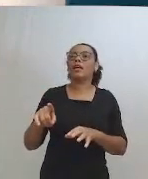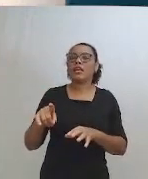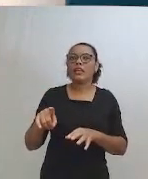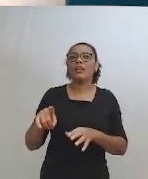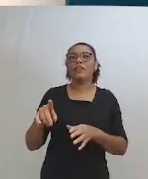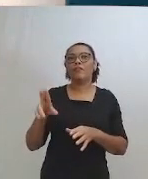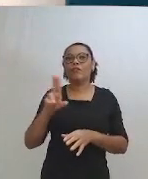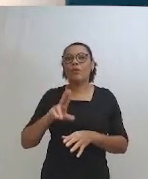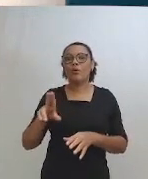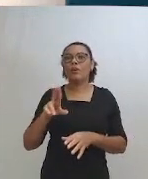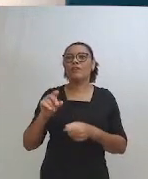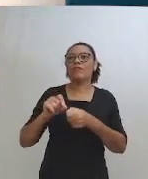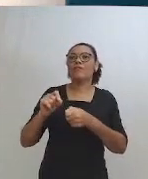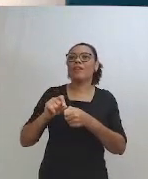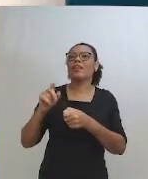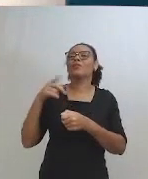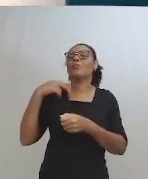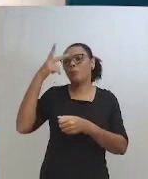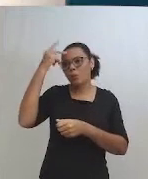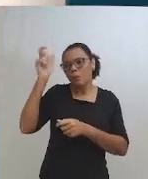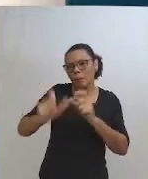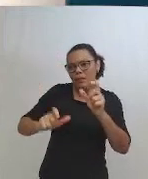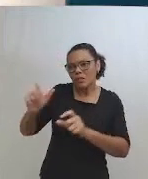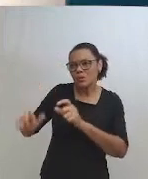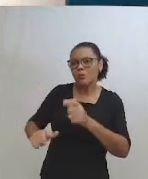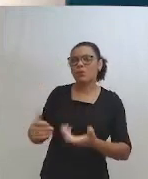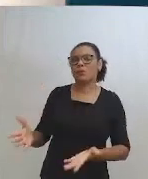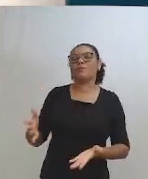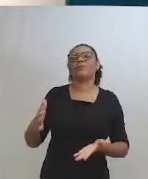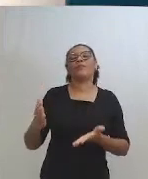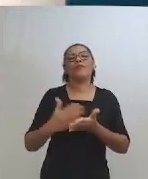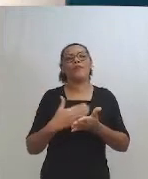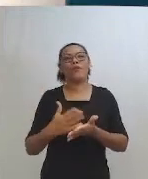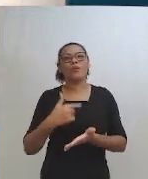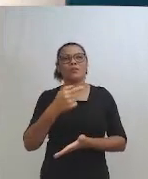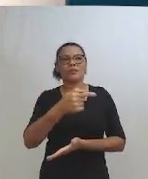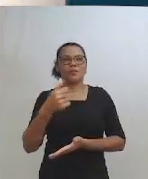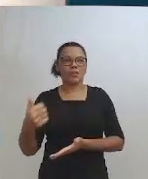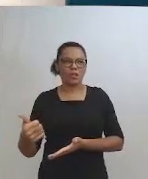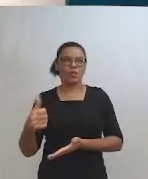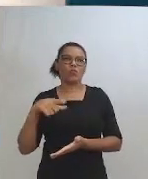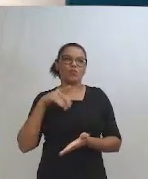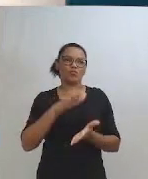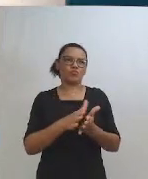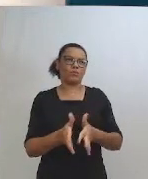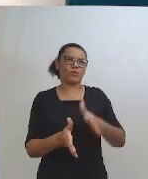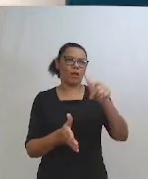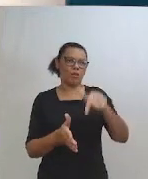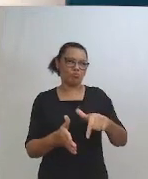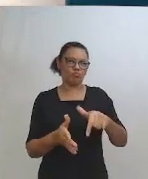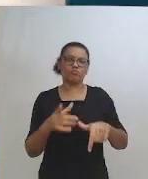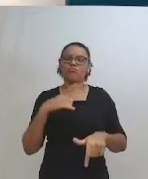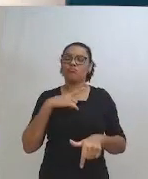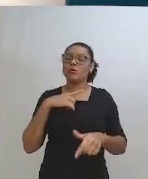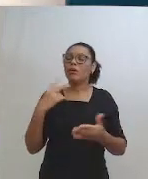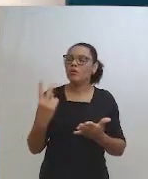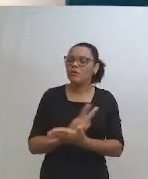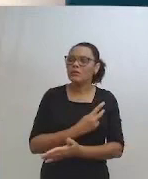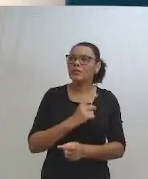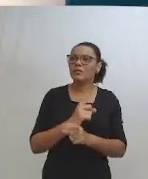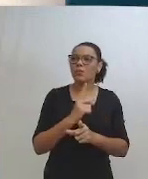item 4.5, as folhas 71 dos autos, constatou-se que o áudio começa a partir